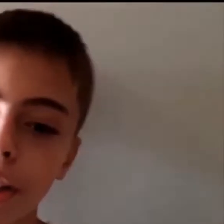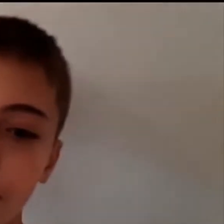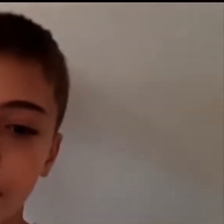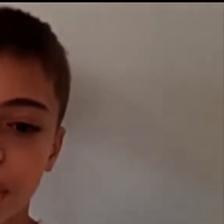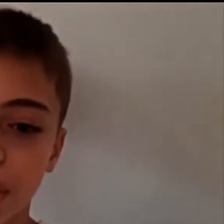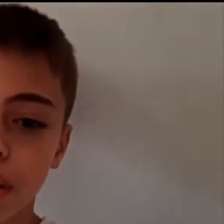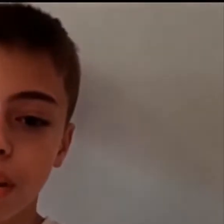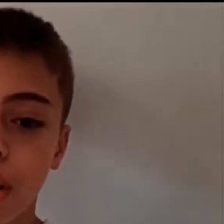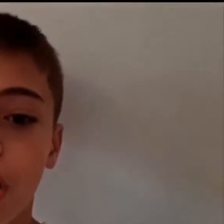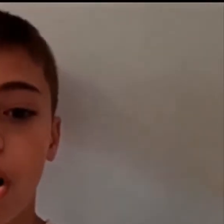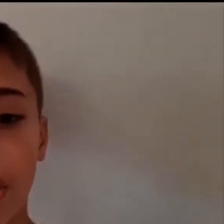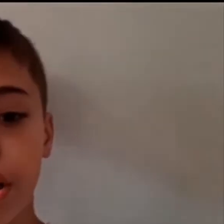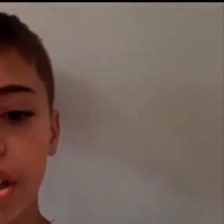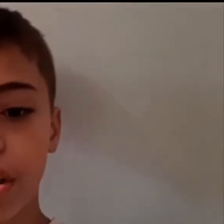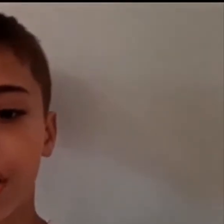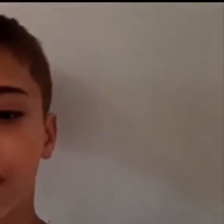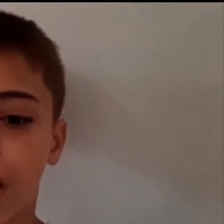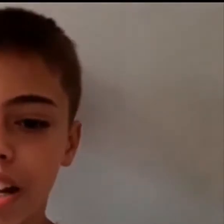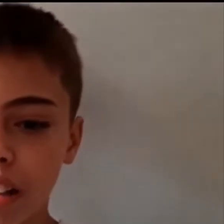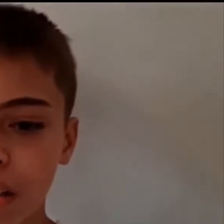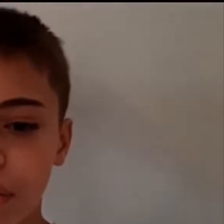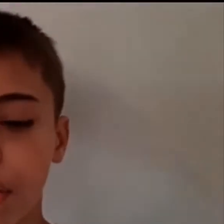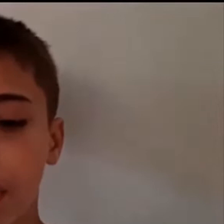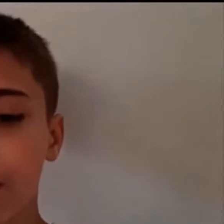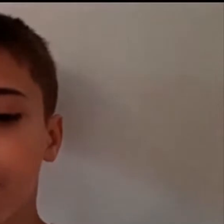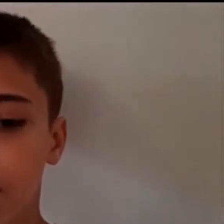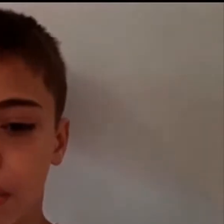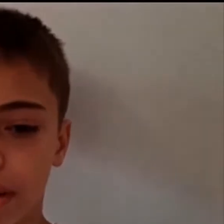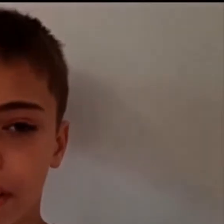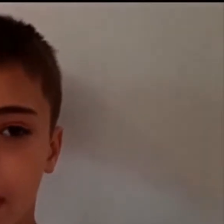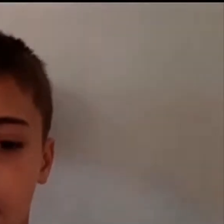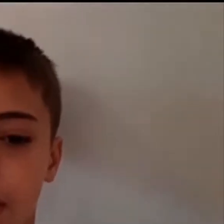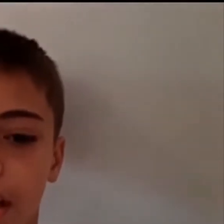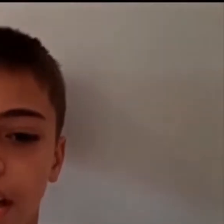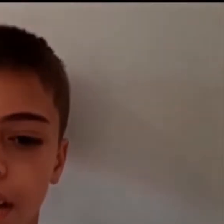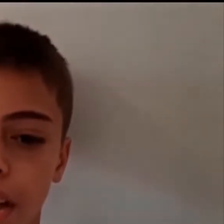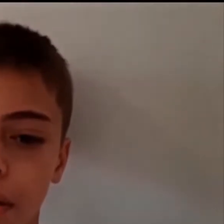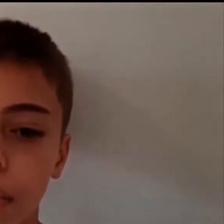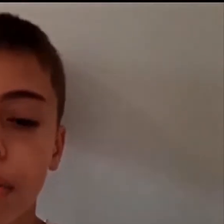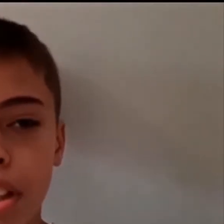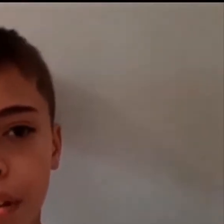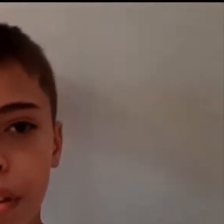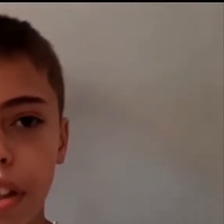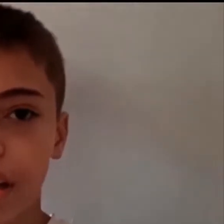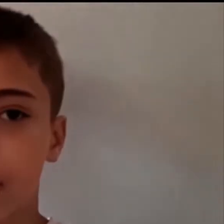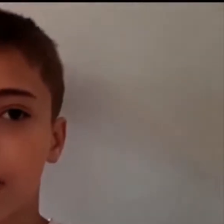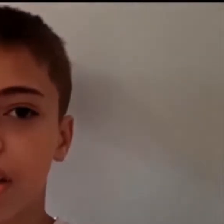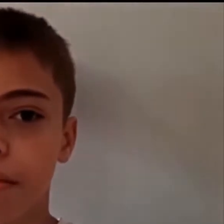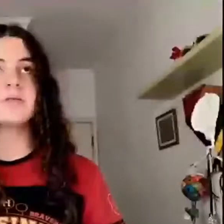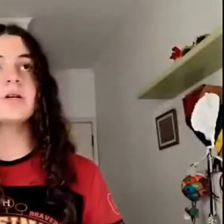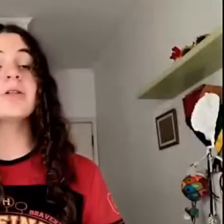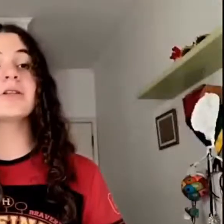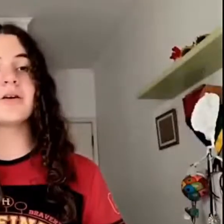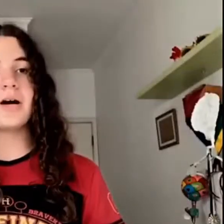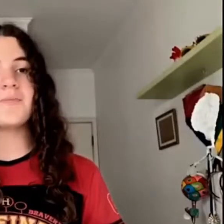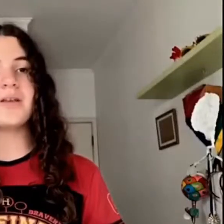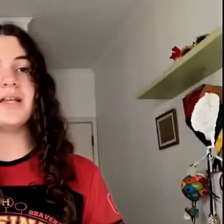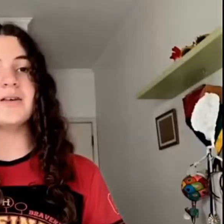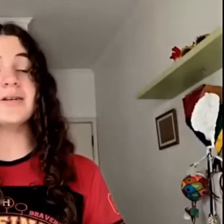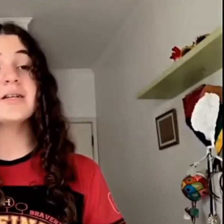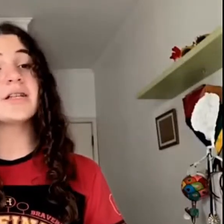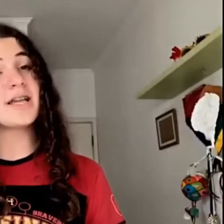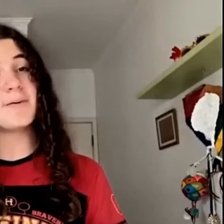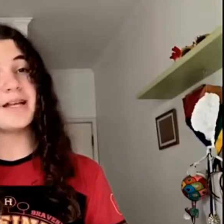Ó dia de hoje, ó dia de horas claras, florindo nas ondas, cantando nas florestas. No teu